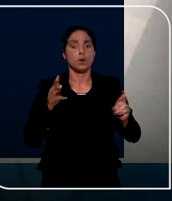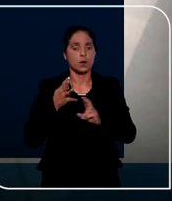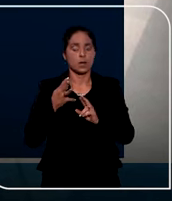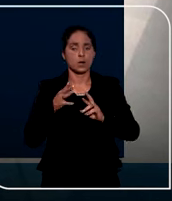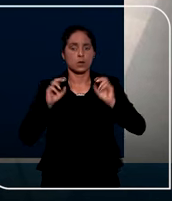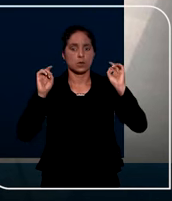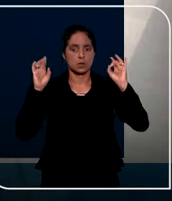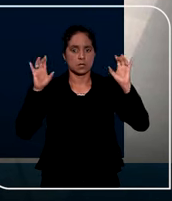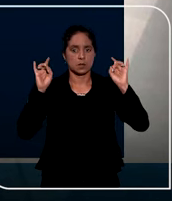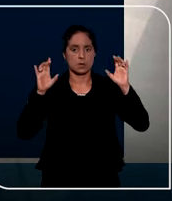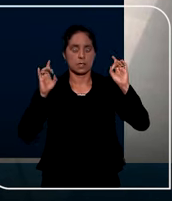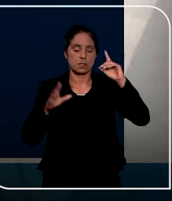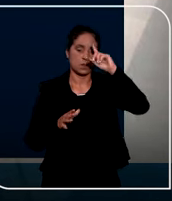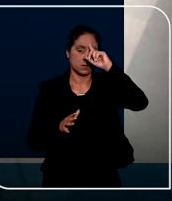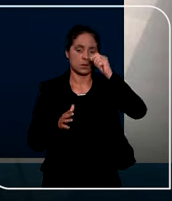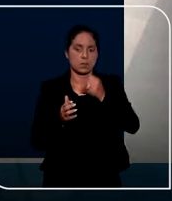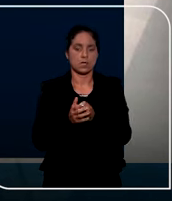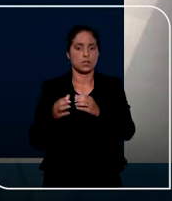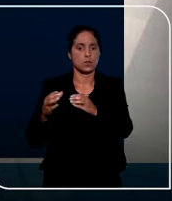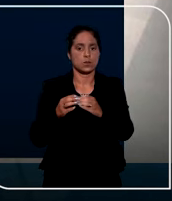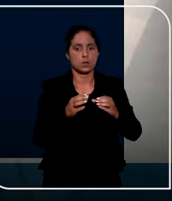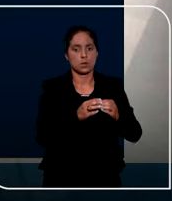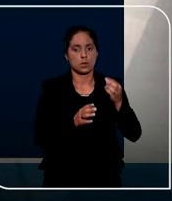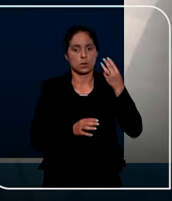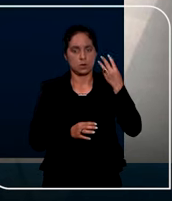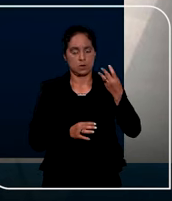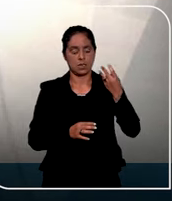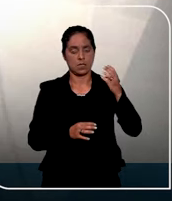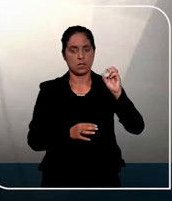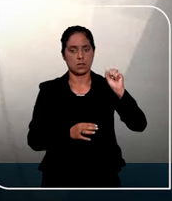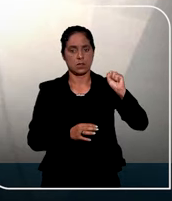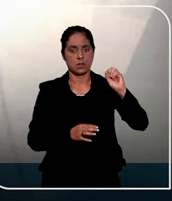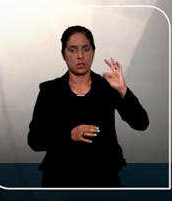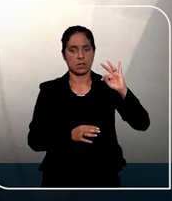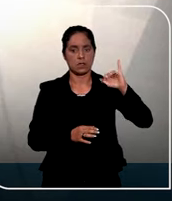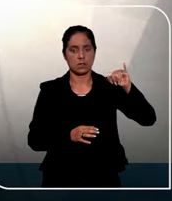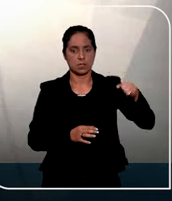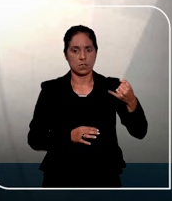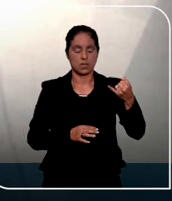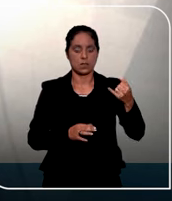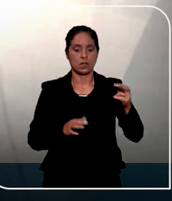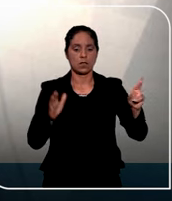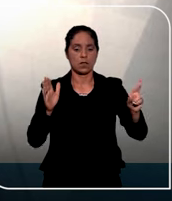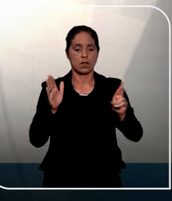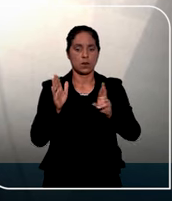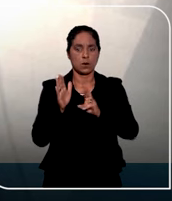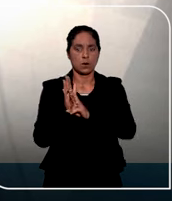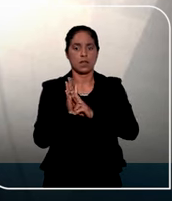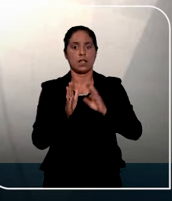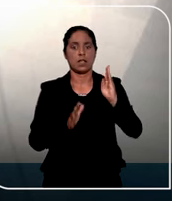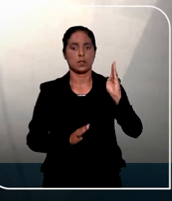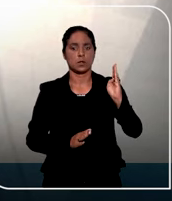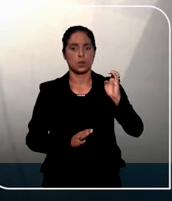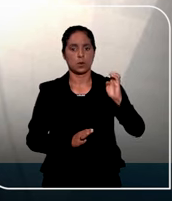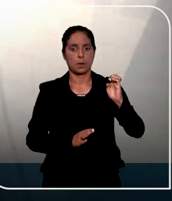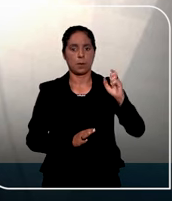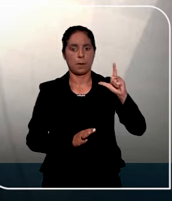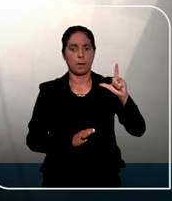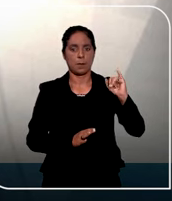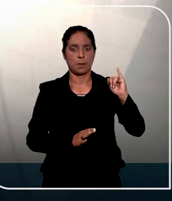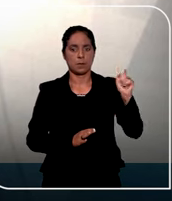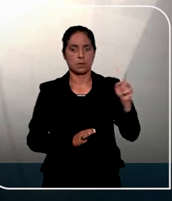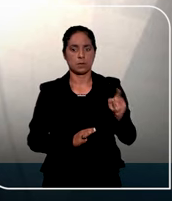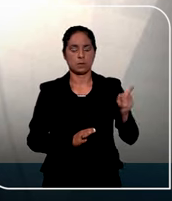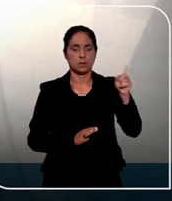recurso especial foi provido Pela terceira turma do STJ segundo o relator ministro marco Aurélio Belize as